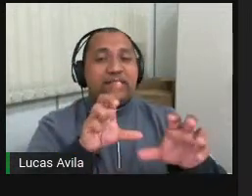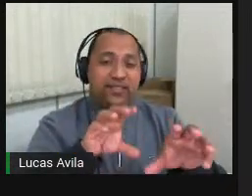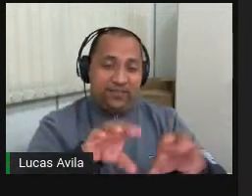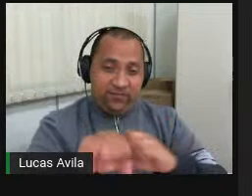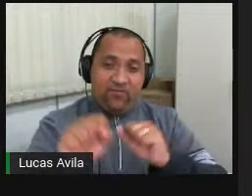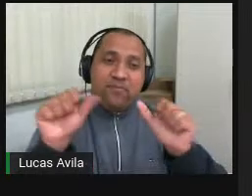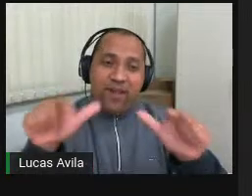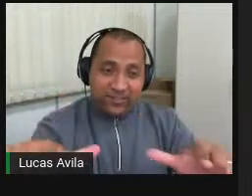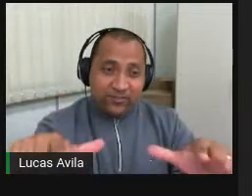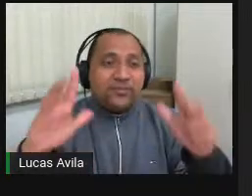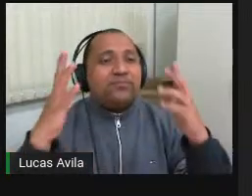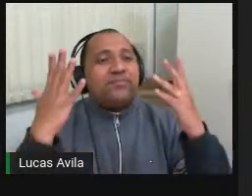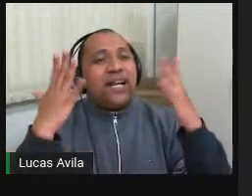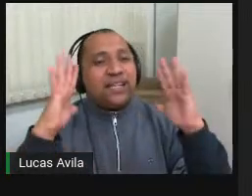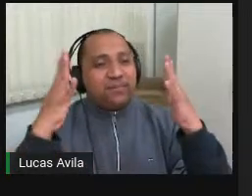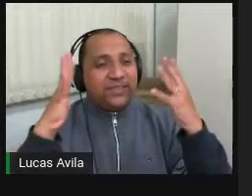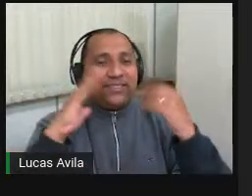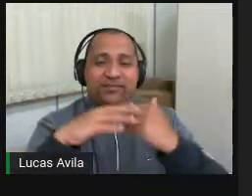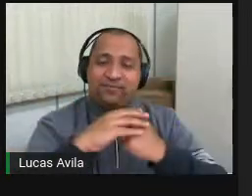Parabéns.